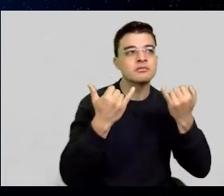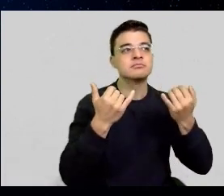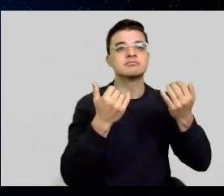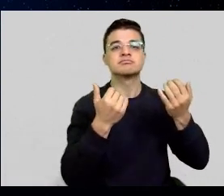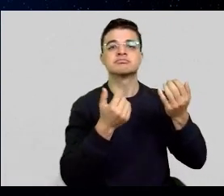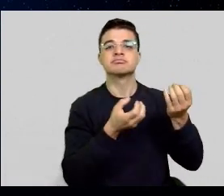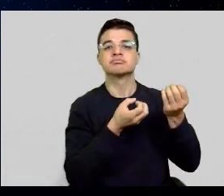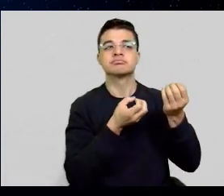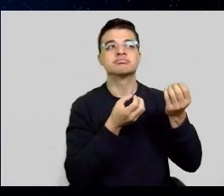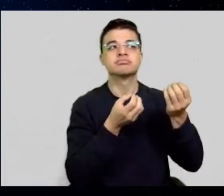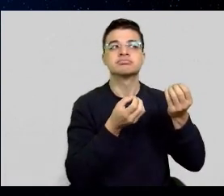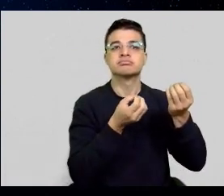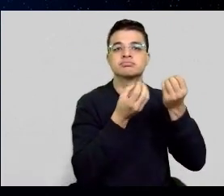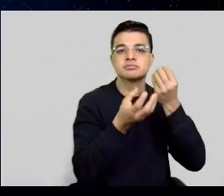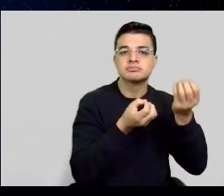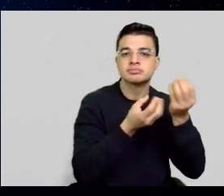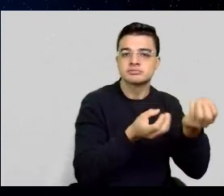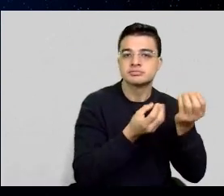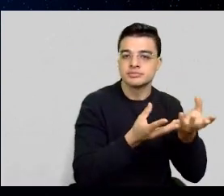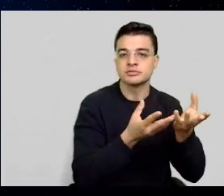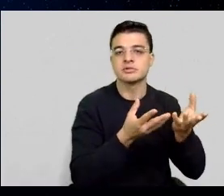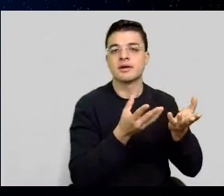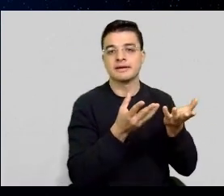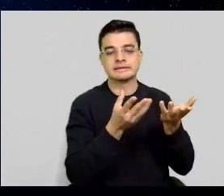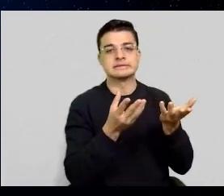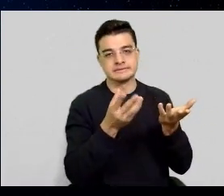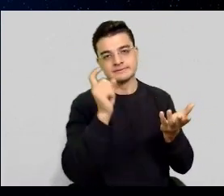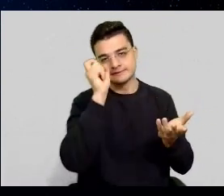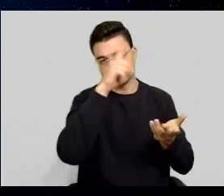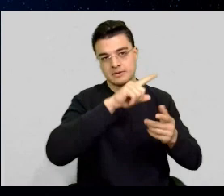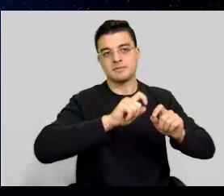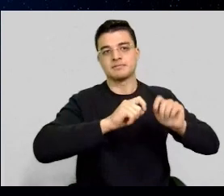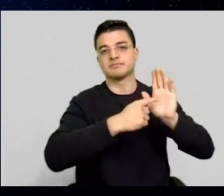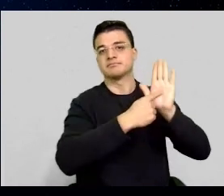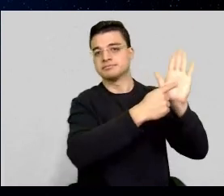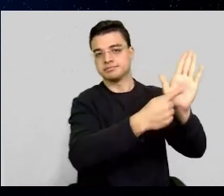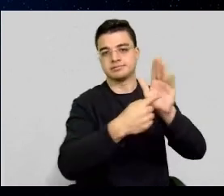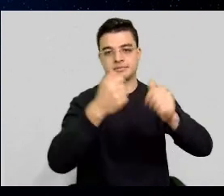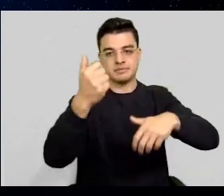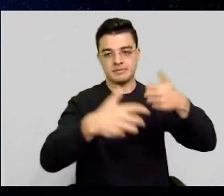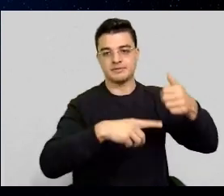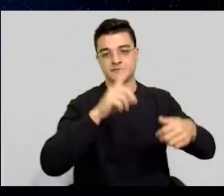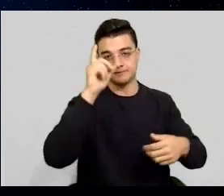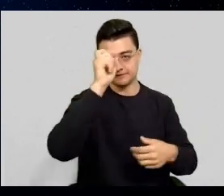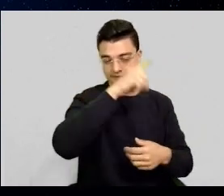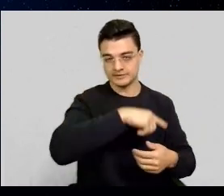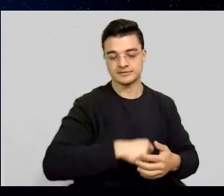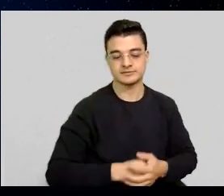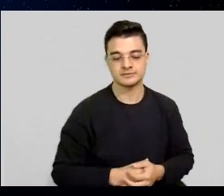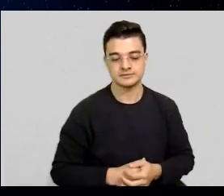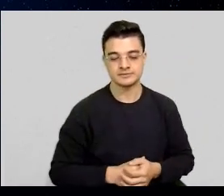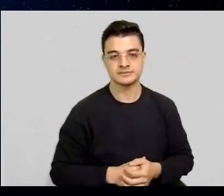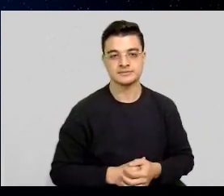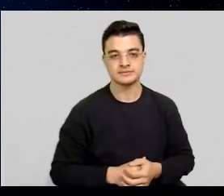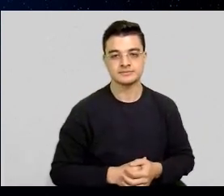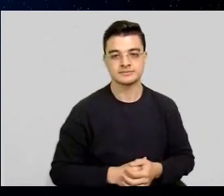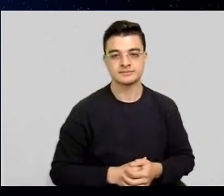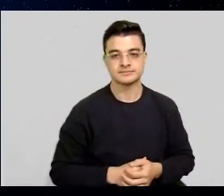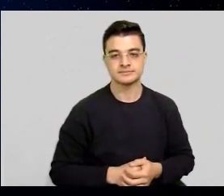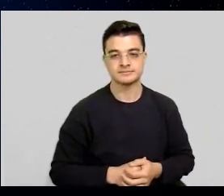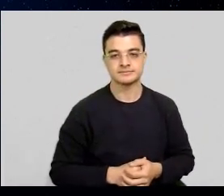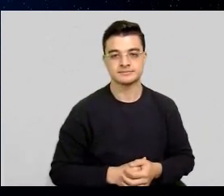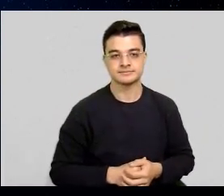dados na trilha anterior aqui. E é muito sobre esses ponteiros que a gente mexe. Então, quando eu falo sobre